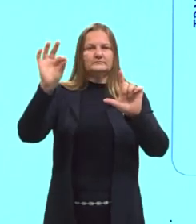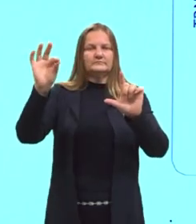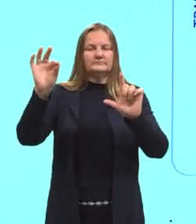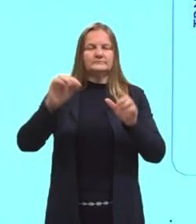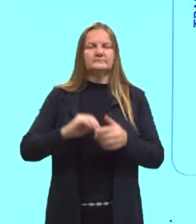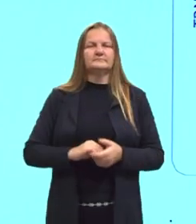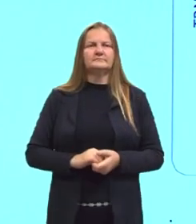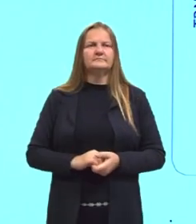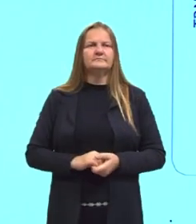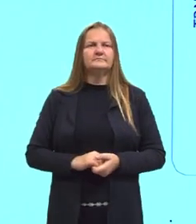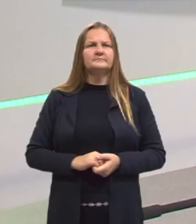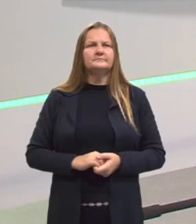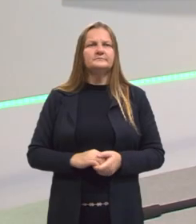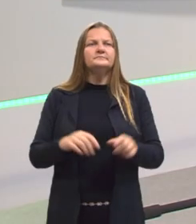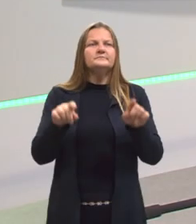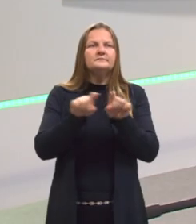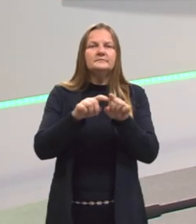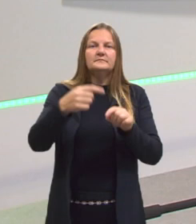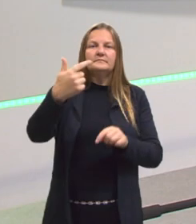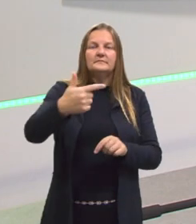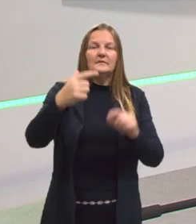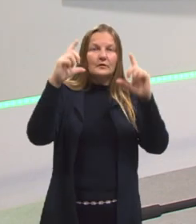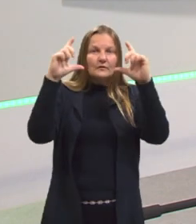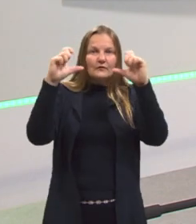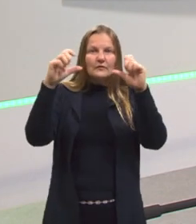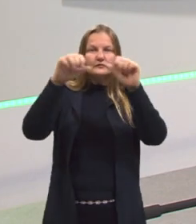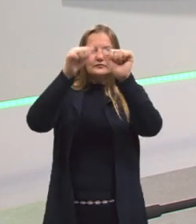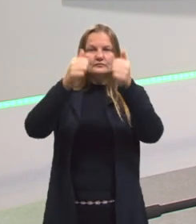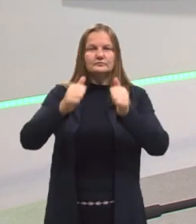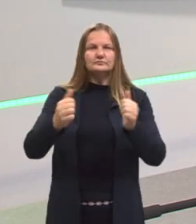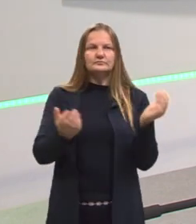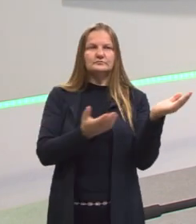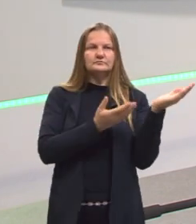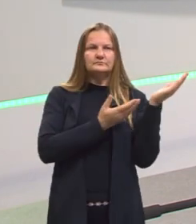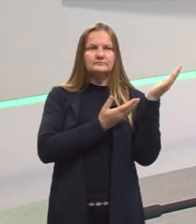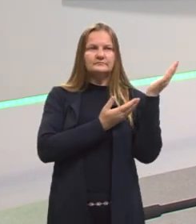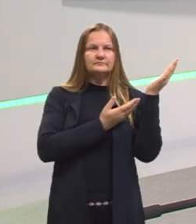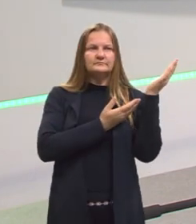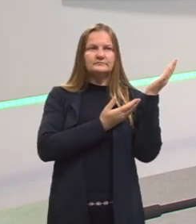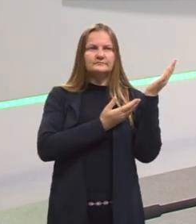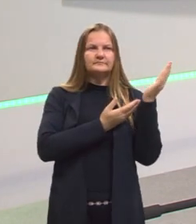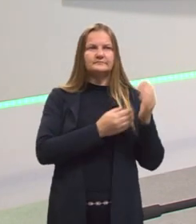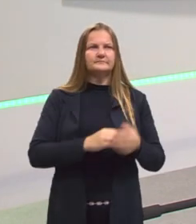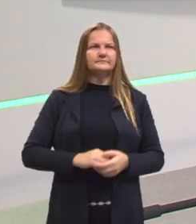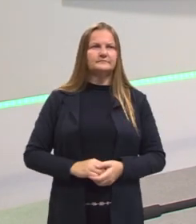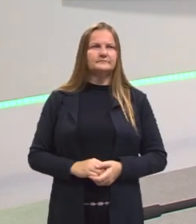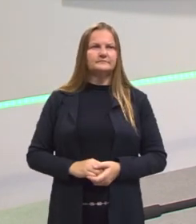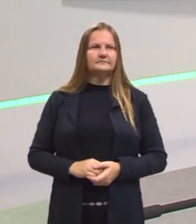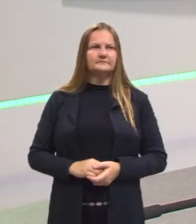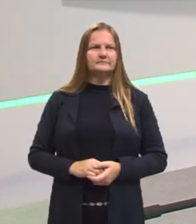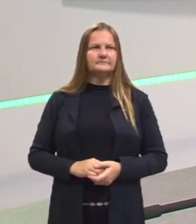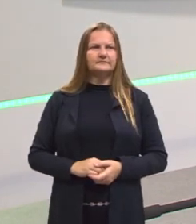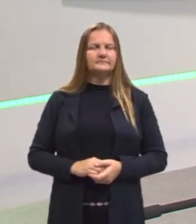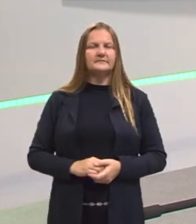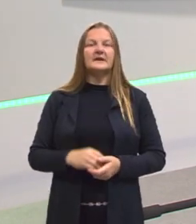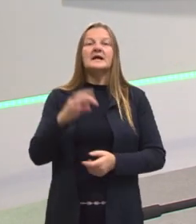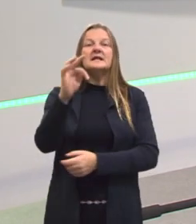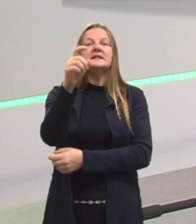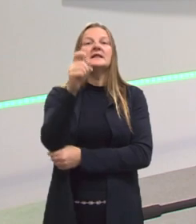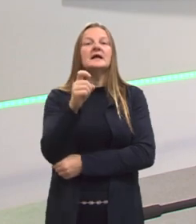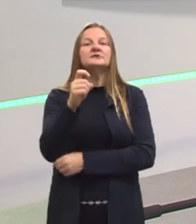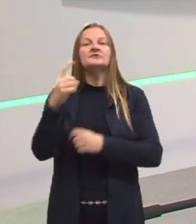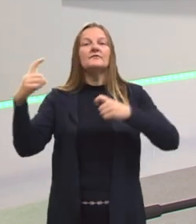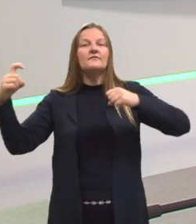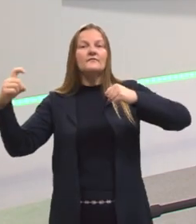certo já nessa segunda eu traço eu trago aqui para vocês ó ó a taxa de fecundidade média de